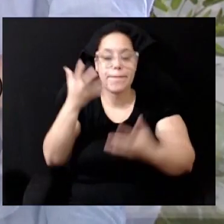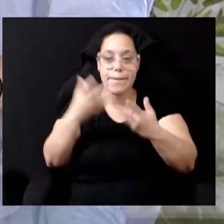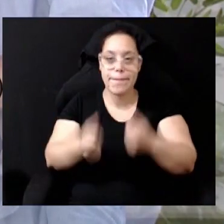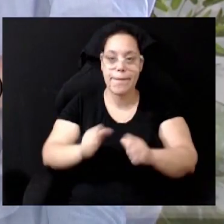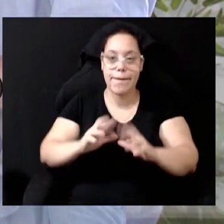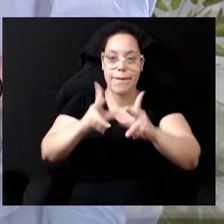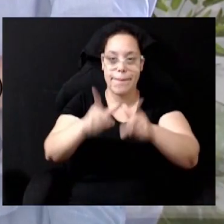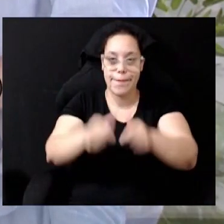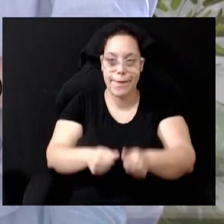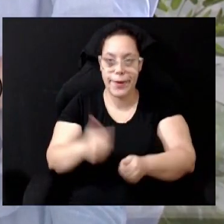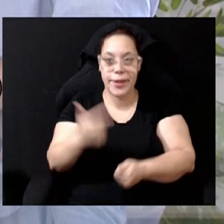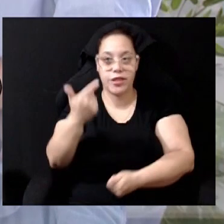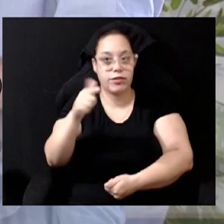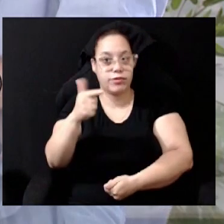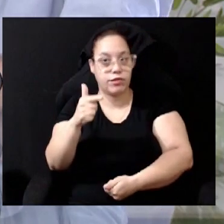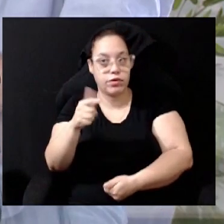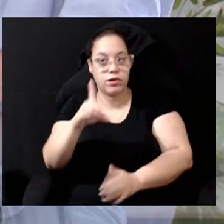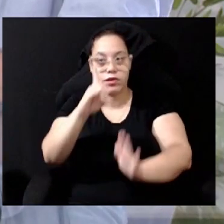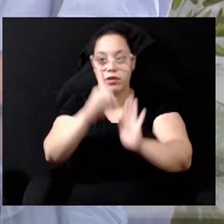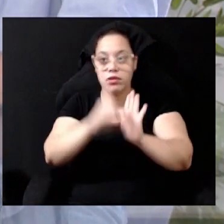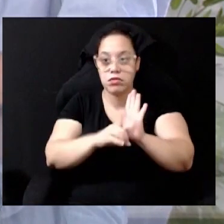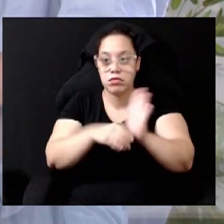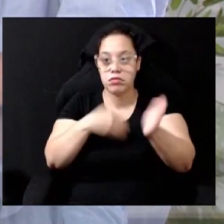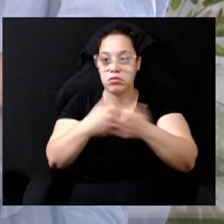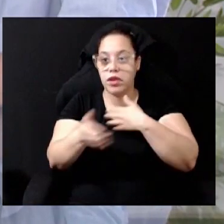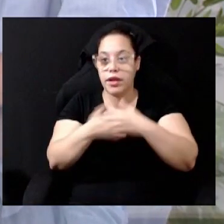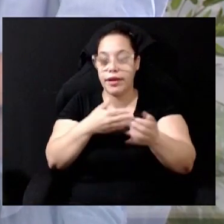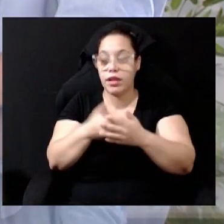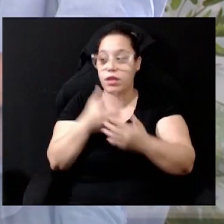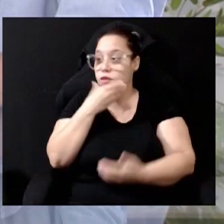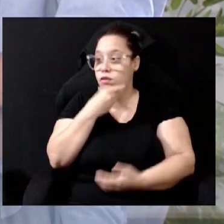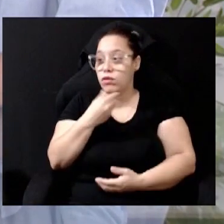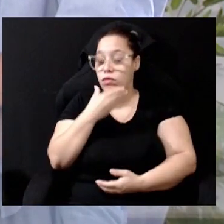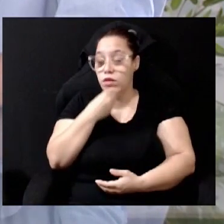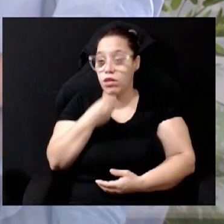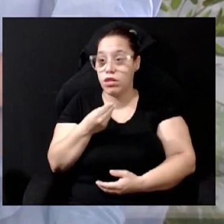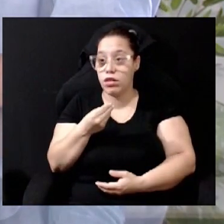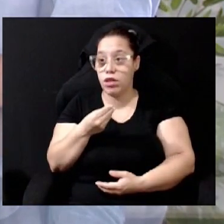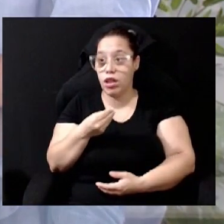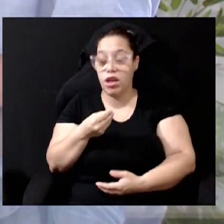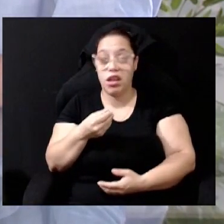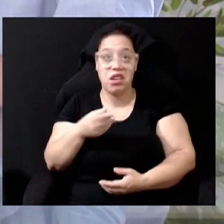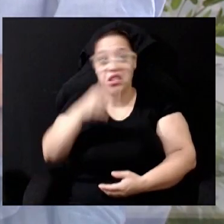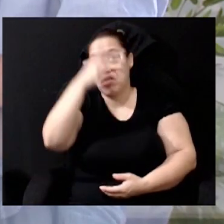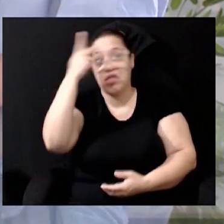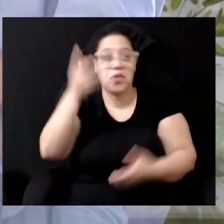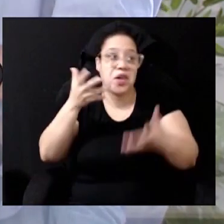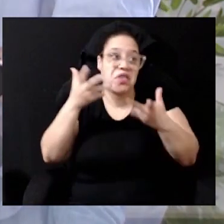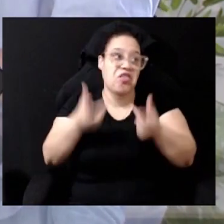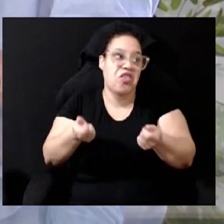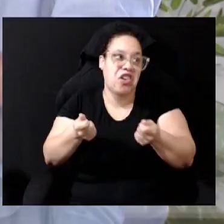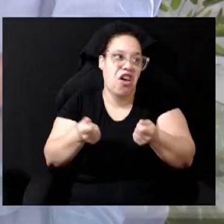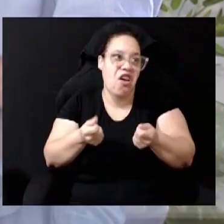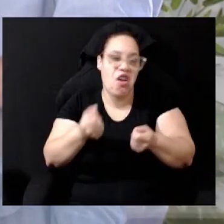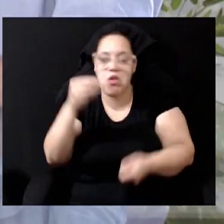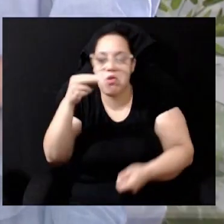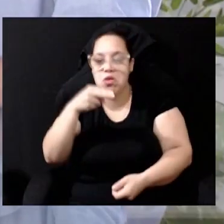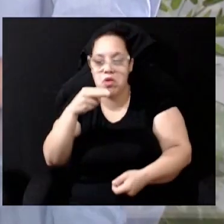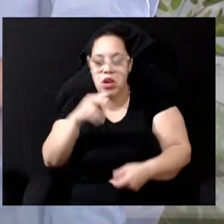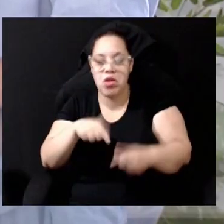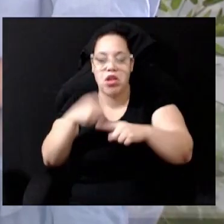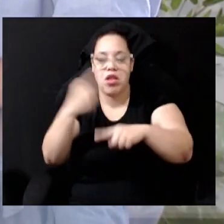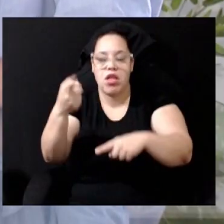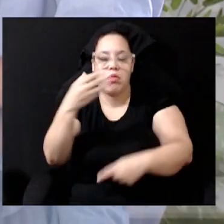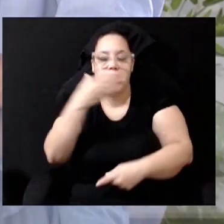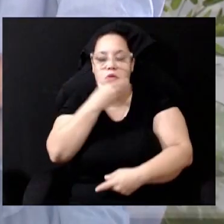não tem mais direito a receber nada em dezembro, porque tem gente que recebe e acha que tem direito a mais uma segunda parcela, que seria aí um 14º, o que